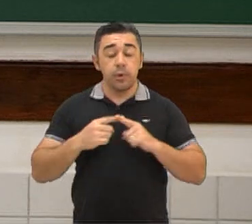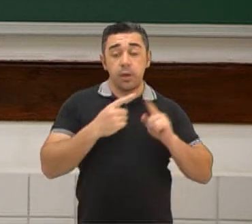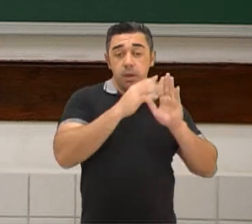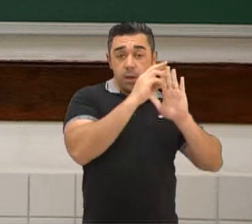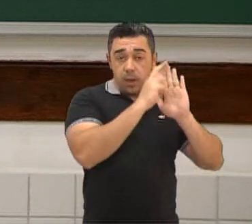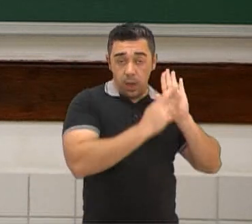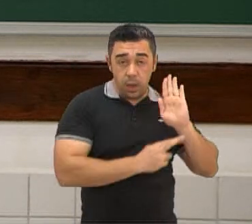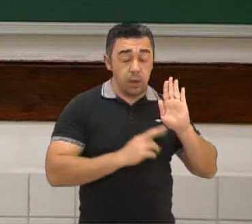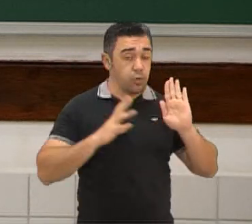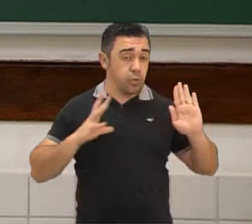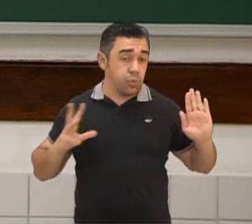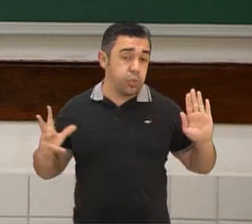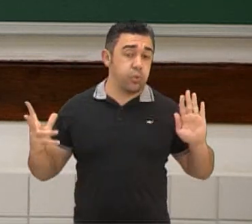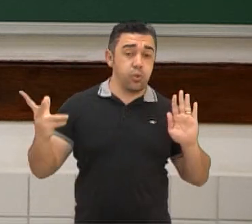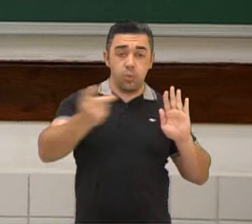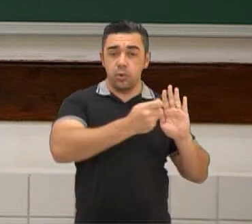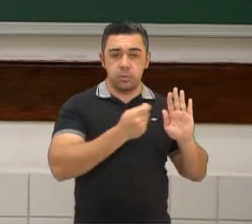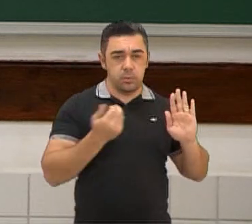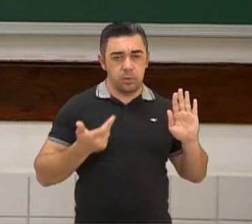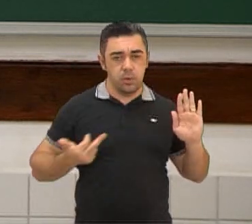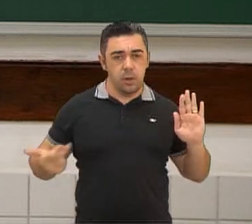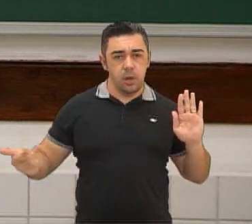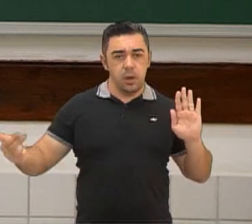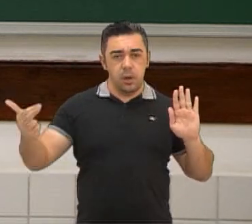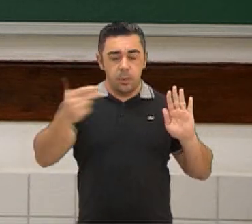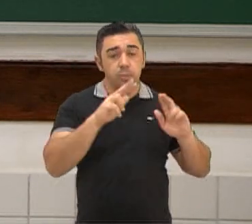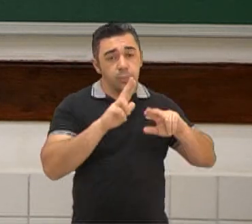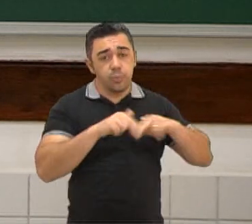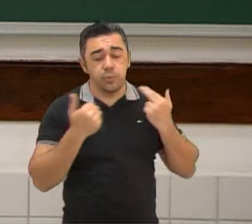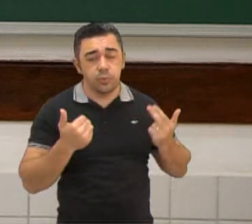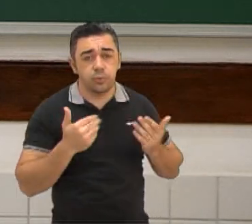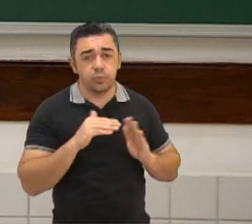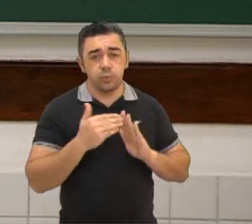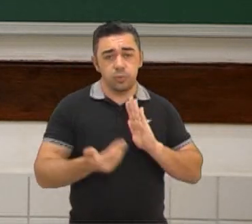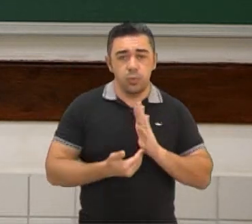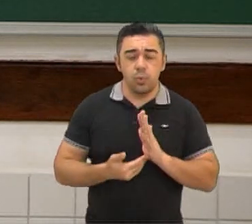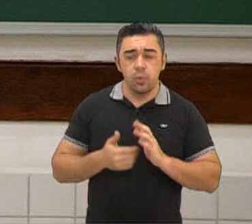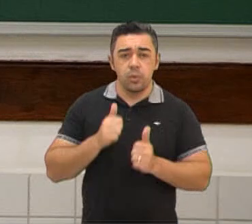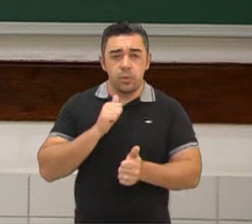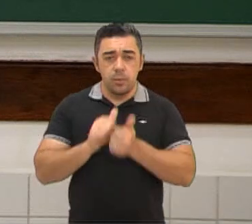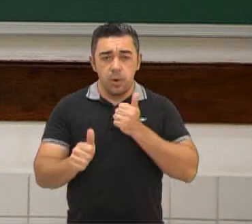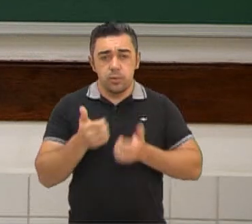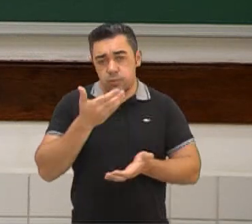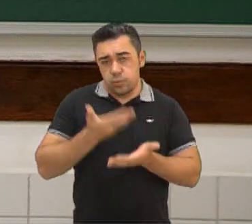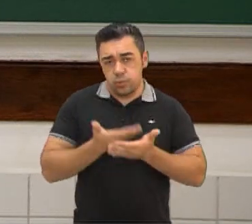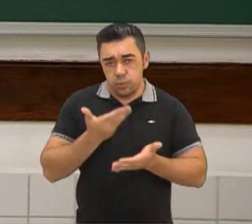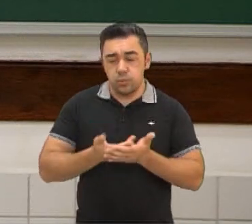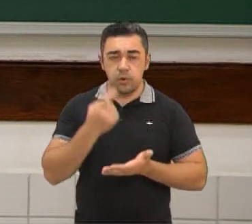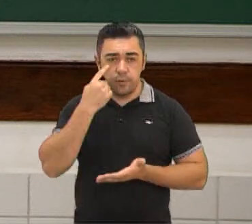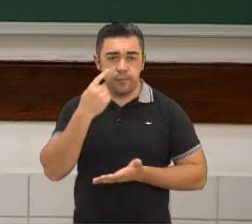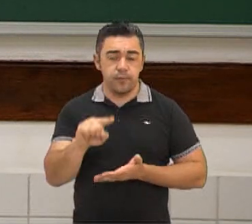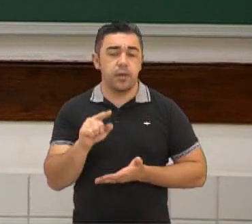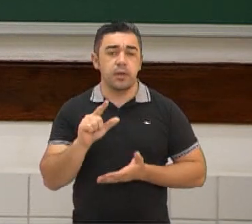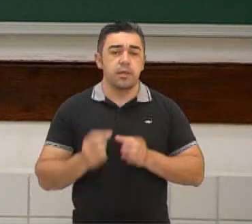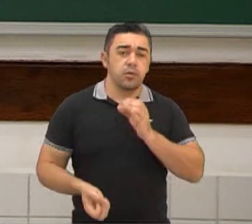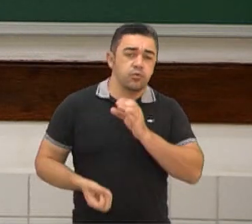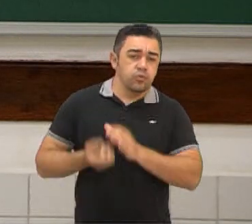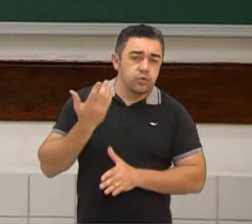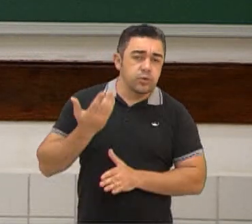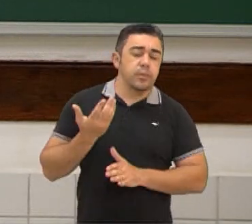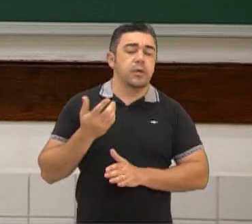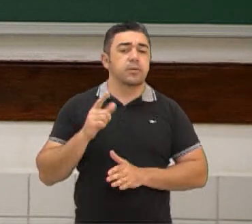em qualquer parte do mundo. Por isso que em todos os esportes que a gente estuda aqui, a gente vê quando que houve